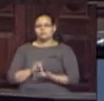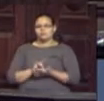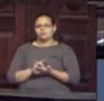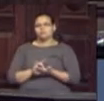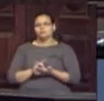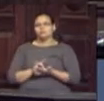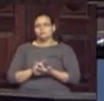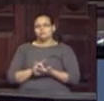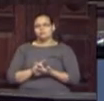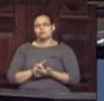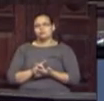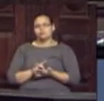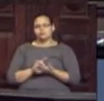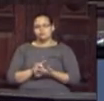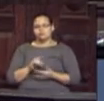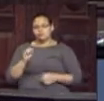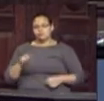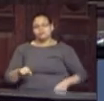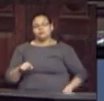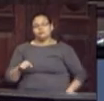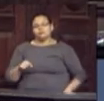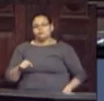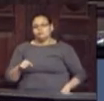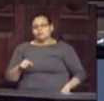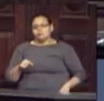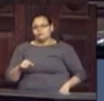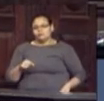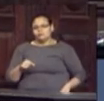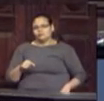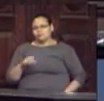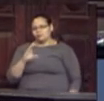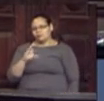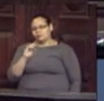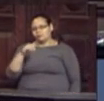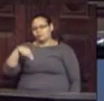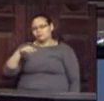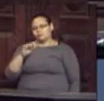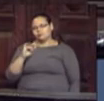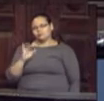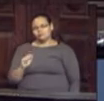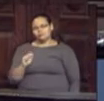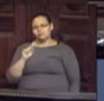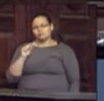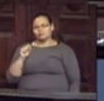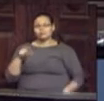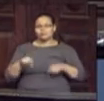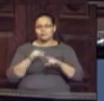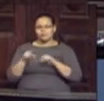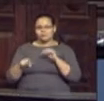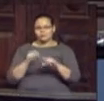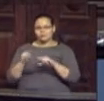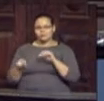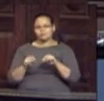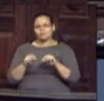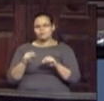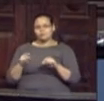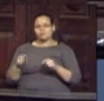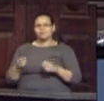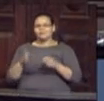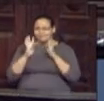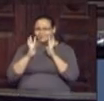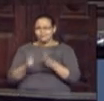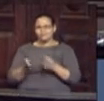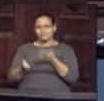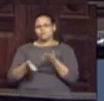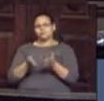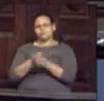o princípio da Conferência de Puebla, em torno da opção preferencial pelos pobres,